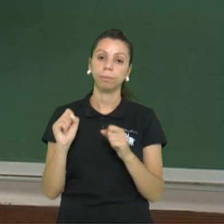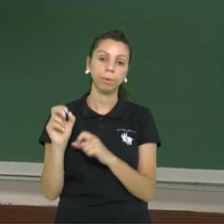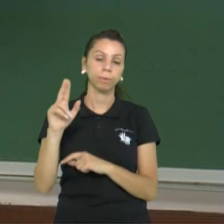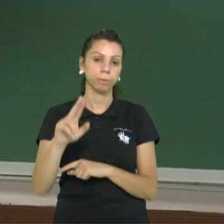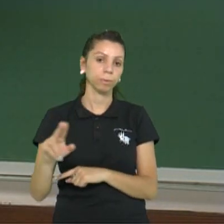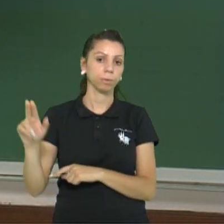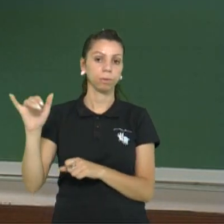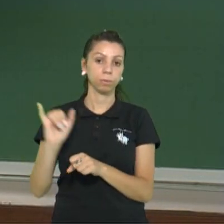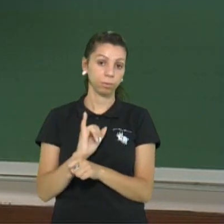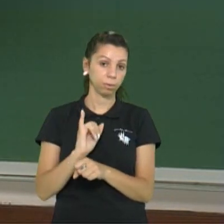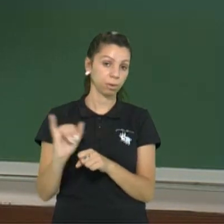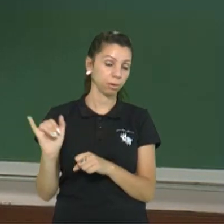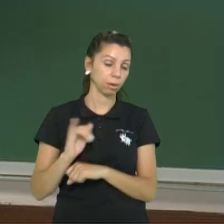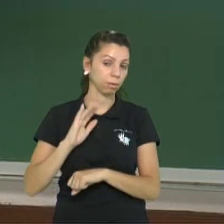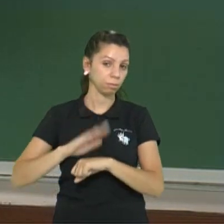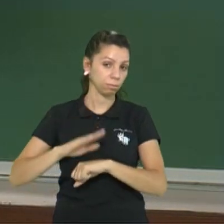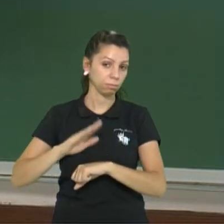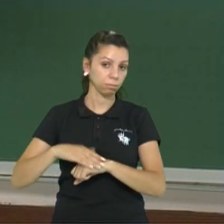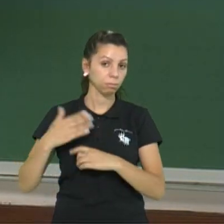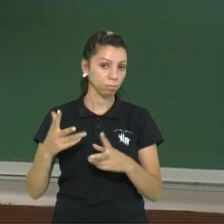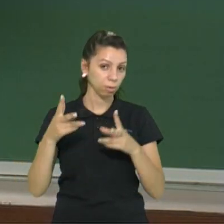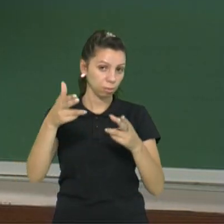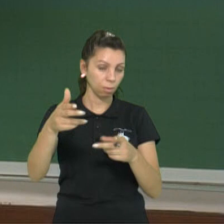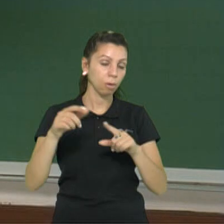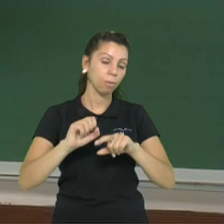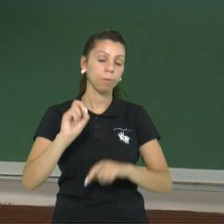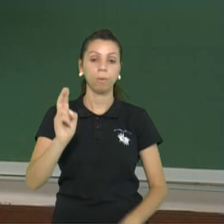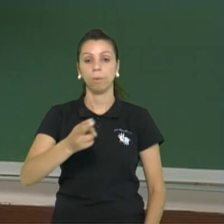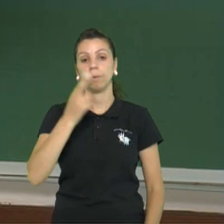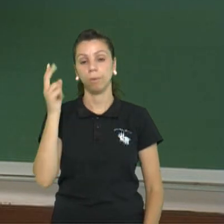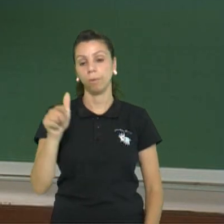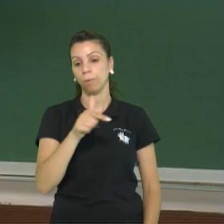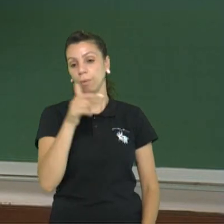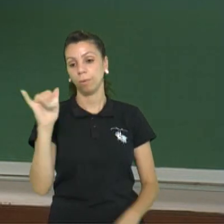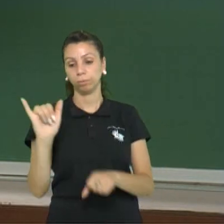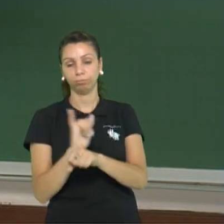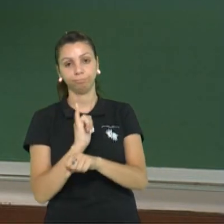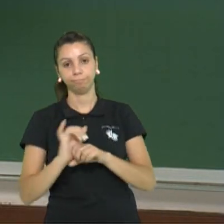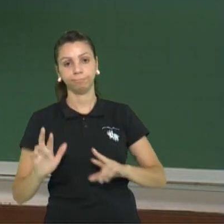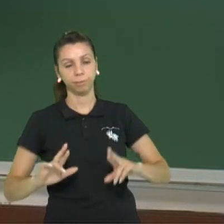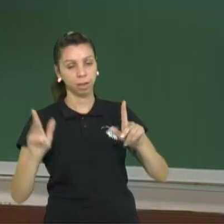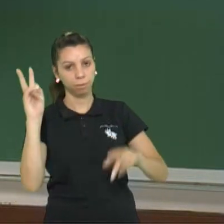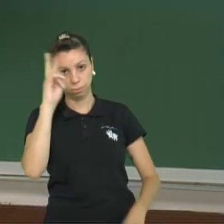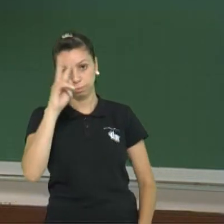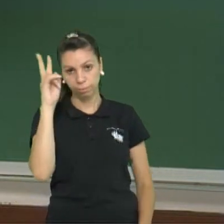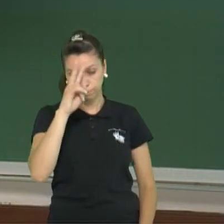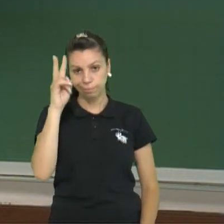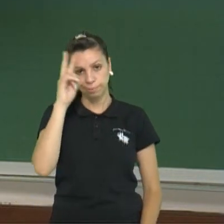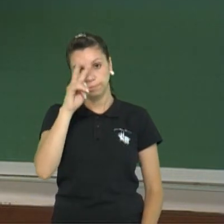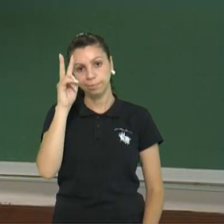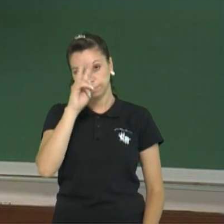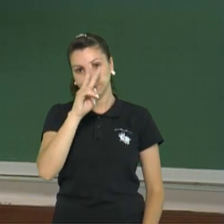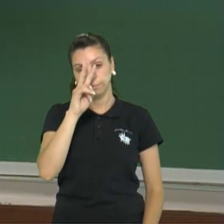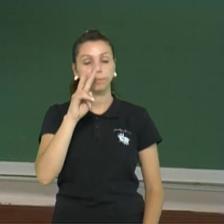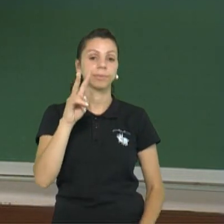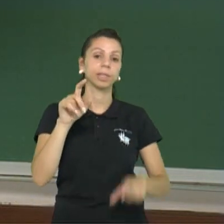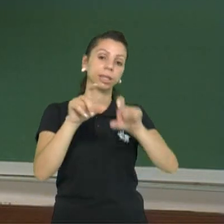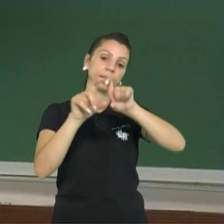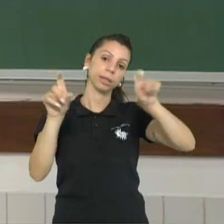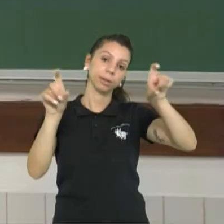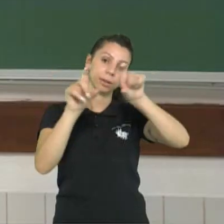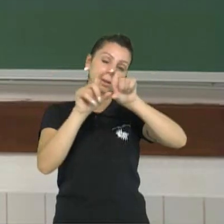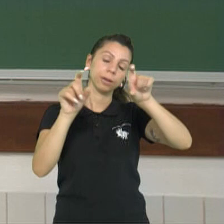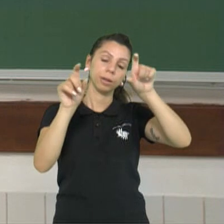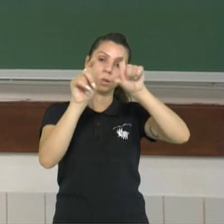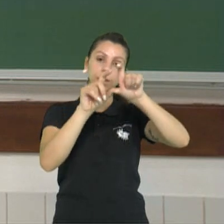mesma técnica que eu utilizei aqui, ou se você utilizar a técnica diferente, já lembrando da equação